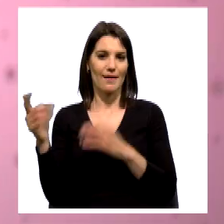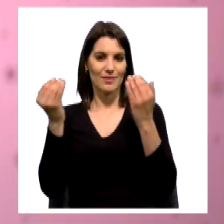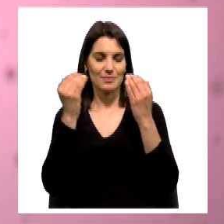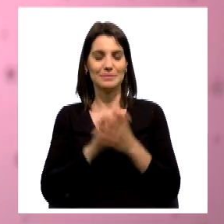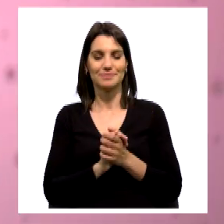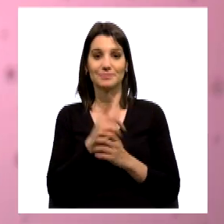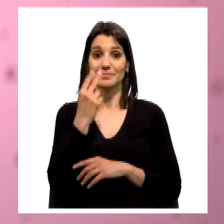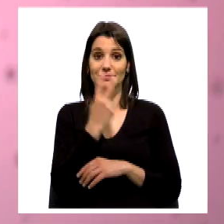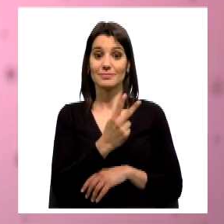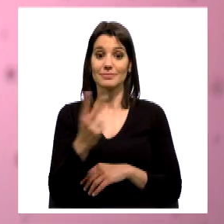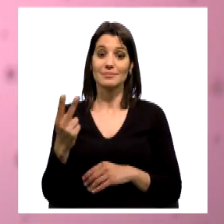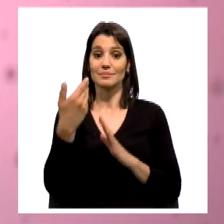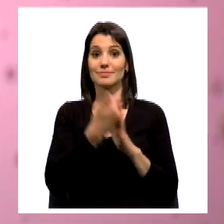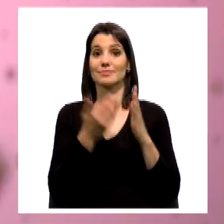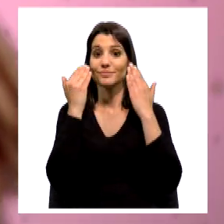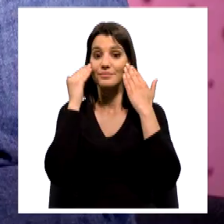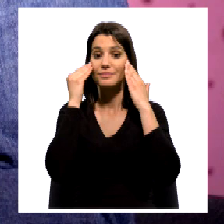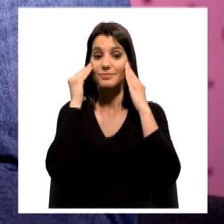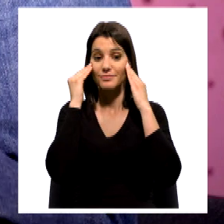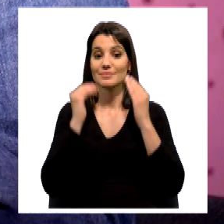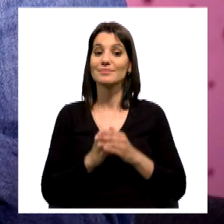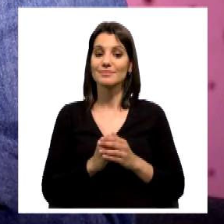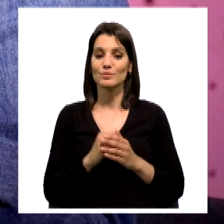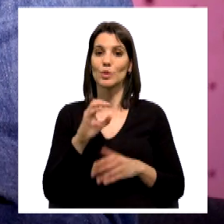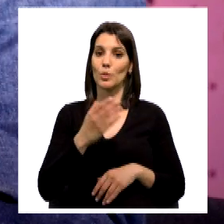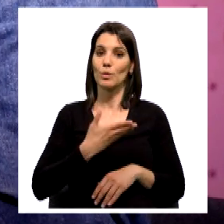mixcloud.com/udajoana. Visita também a nossa página no Facebook em